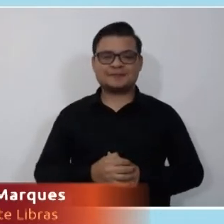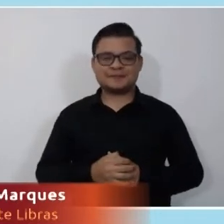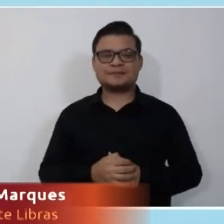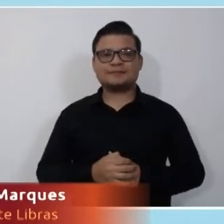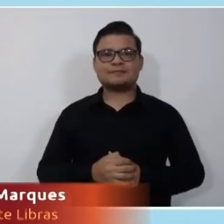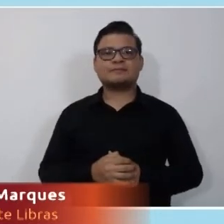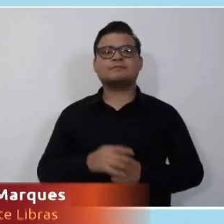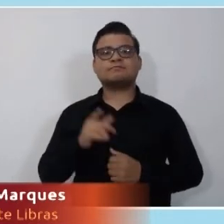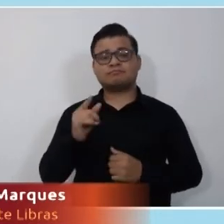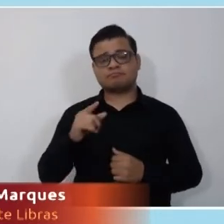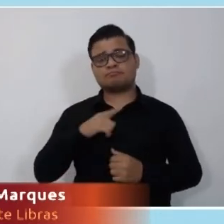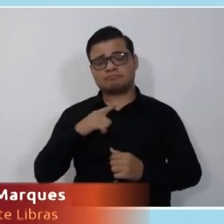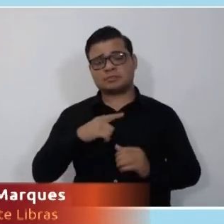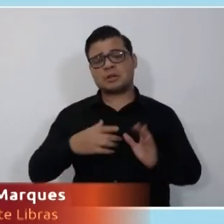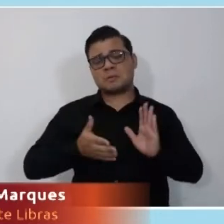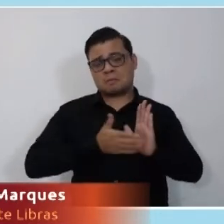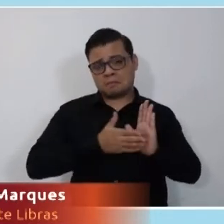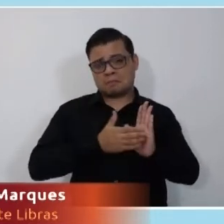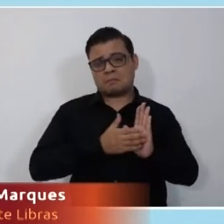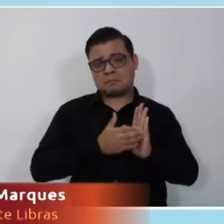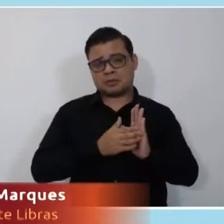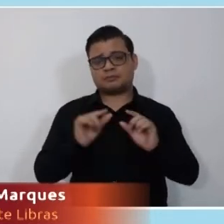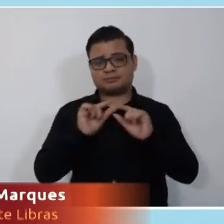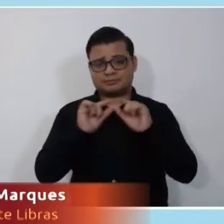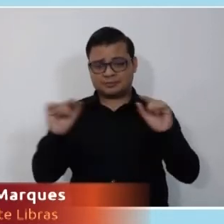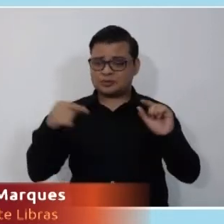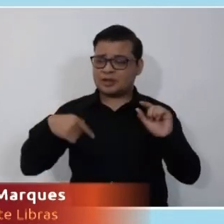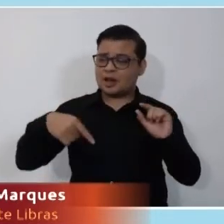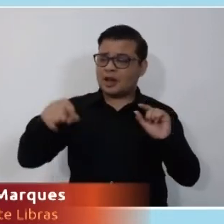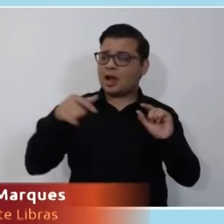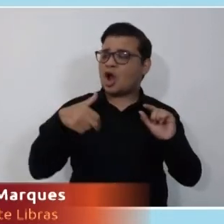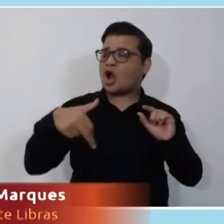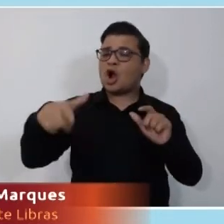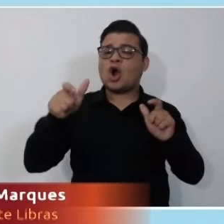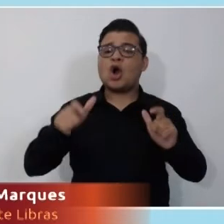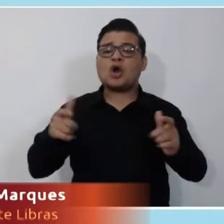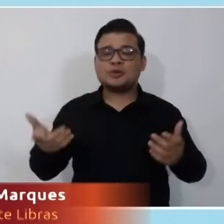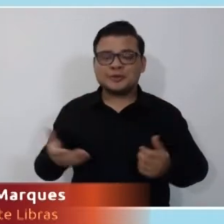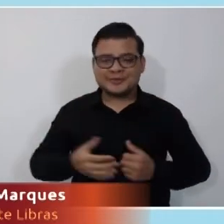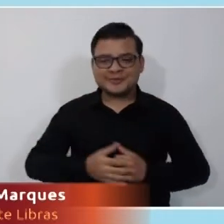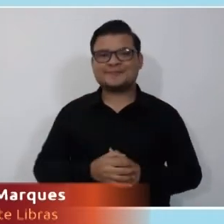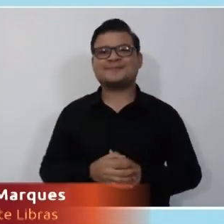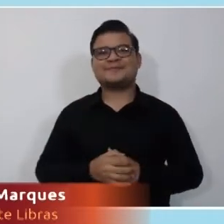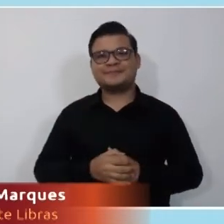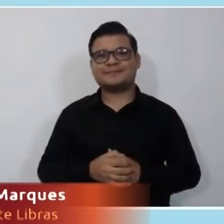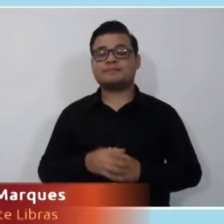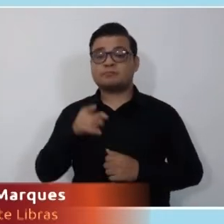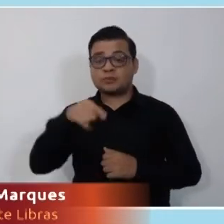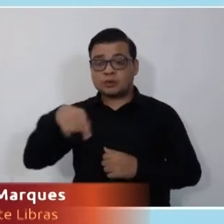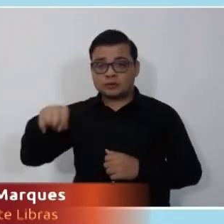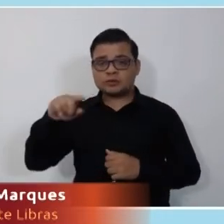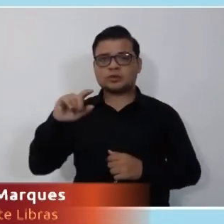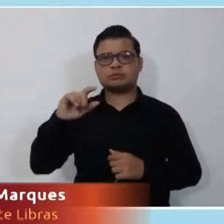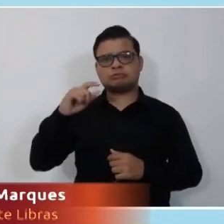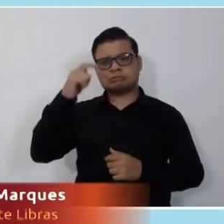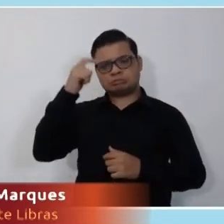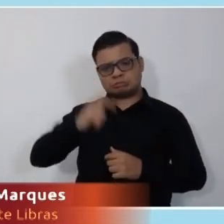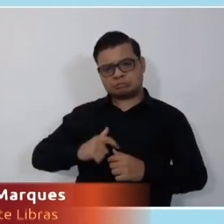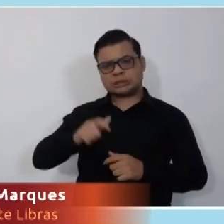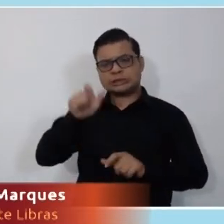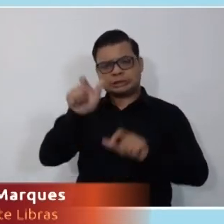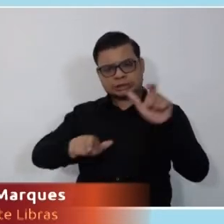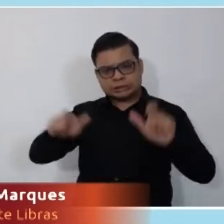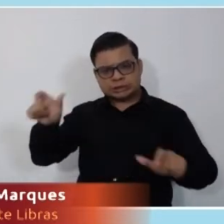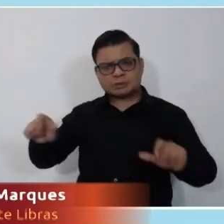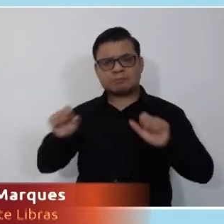né? Ela está justamente dando ao cidadão a possibilidade dele exercer a sua cidadania,